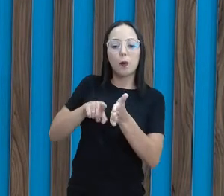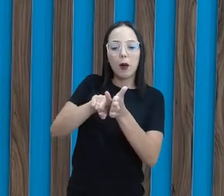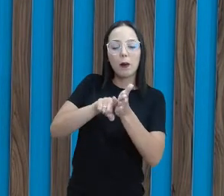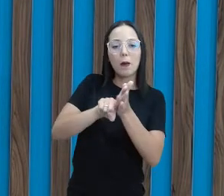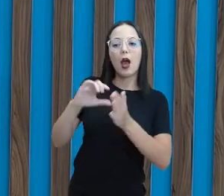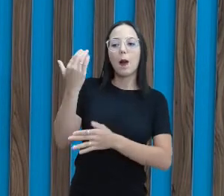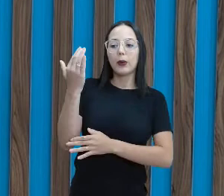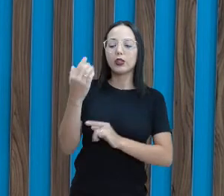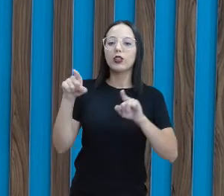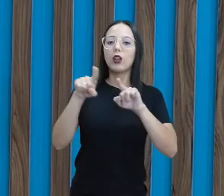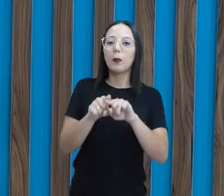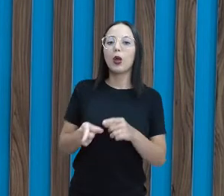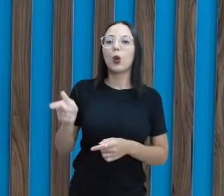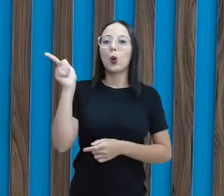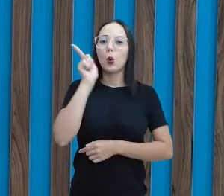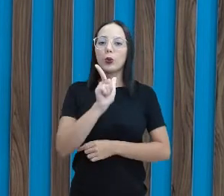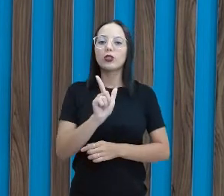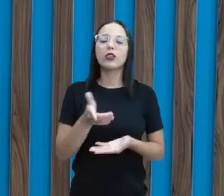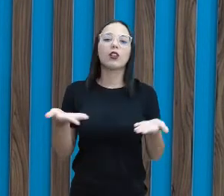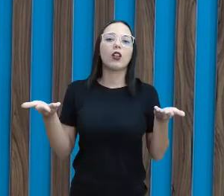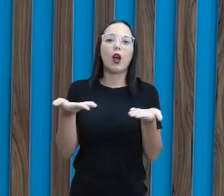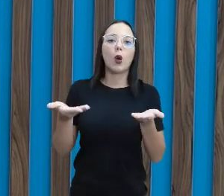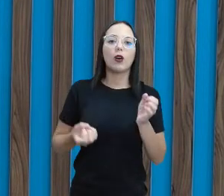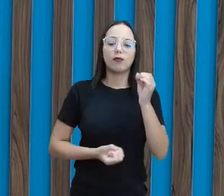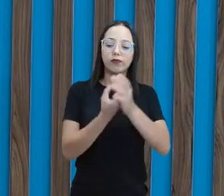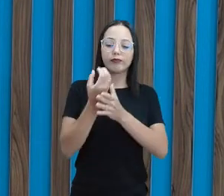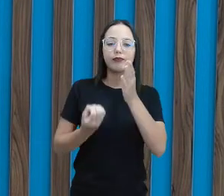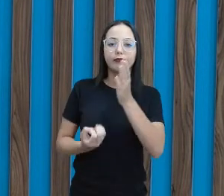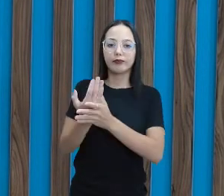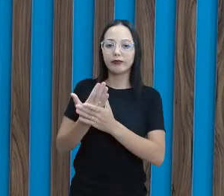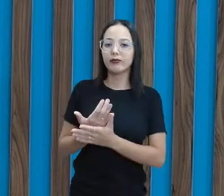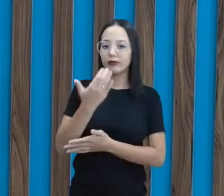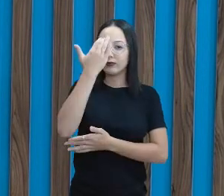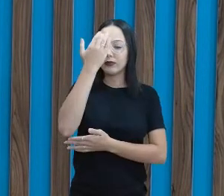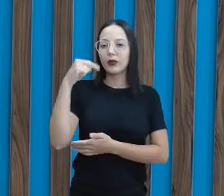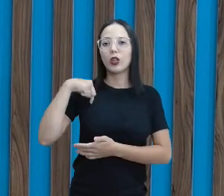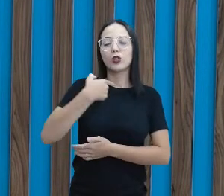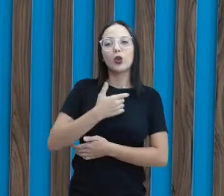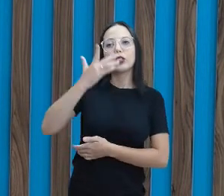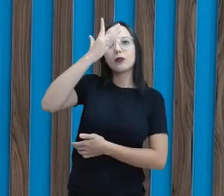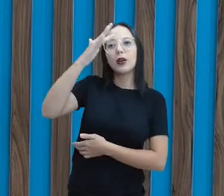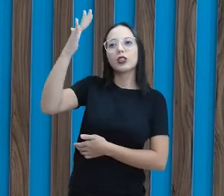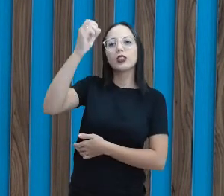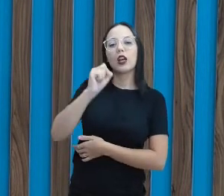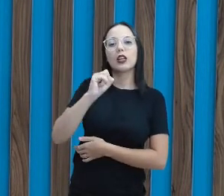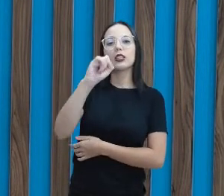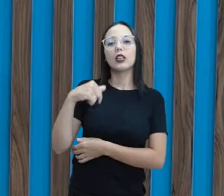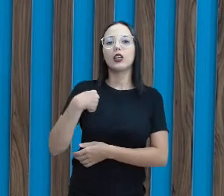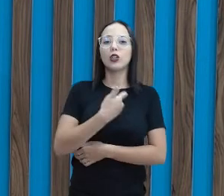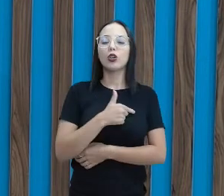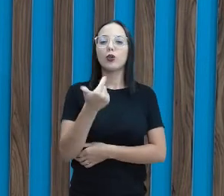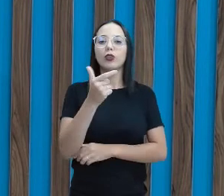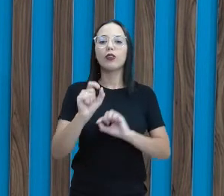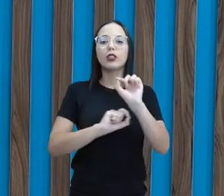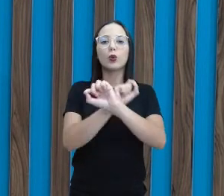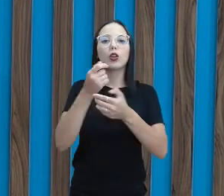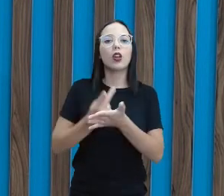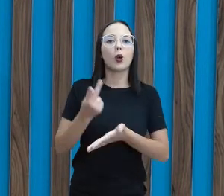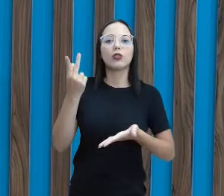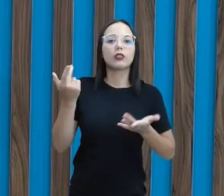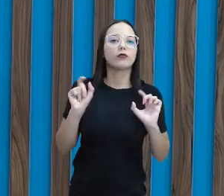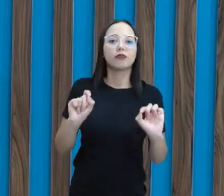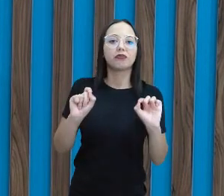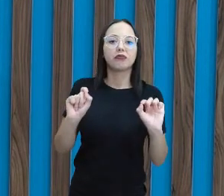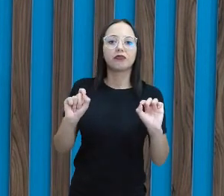pesquisas e de chegar até então a essa produção. Vamos imaginar se não tivéssemos, o que é que poderia estar